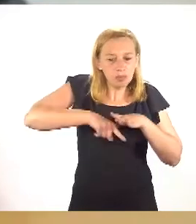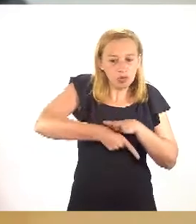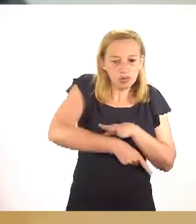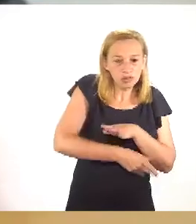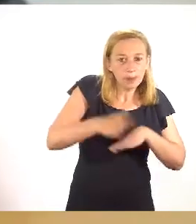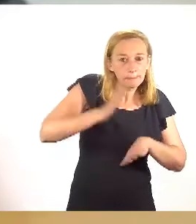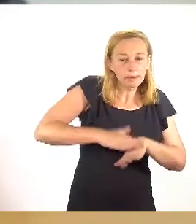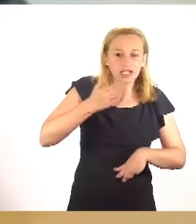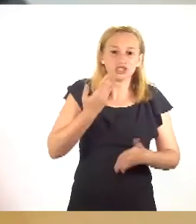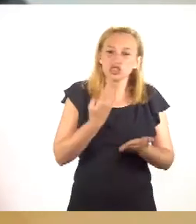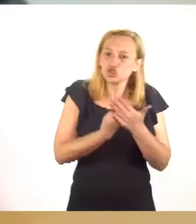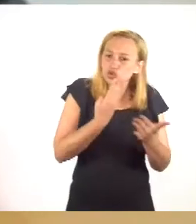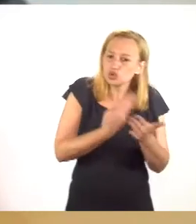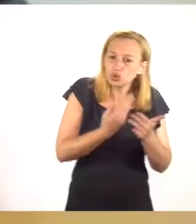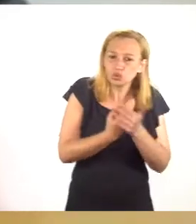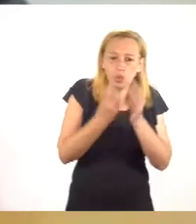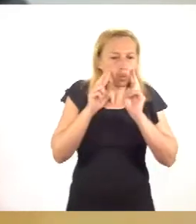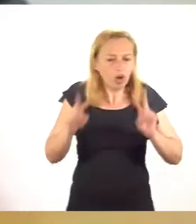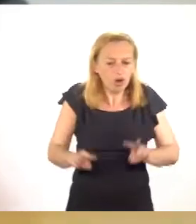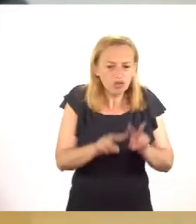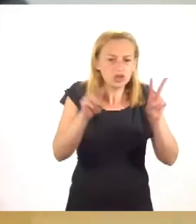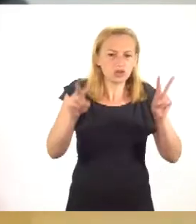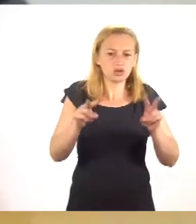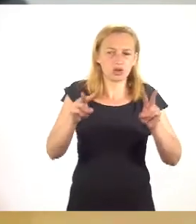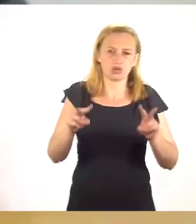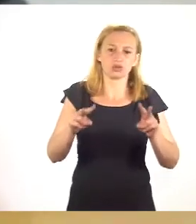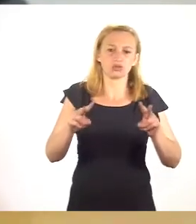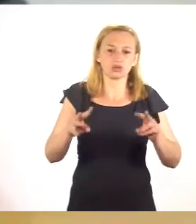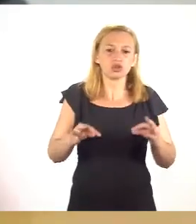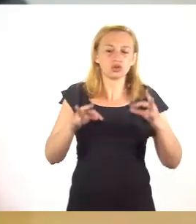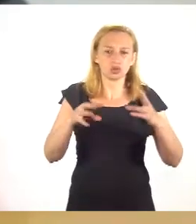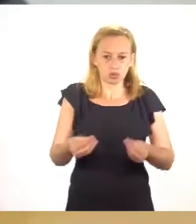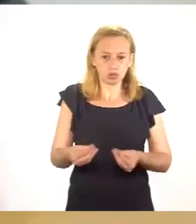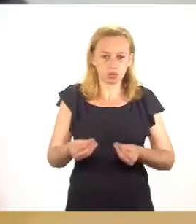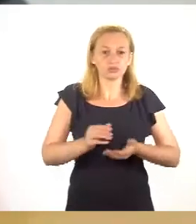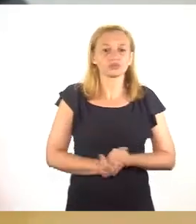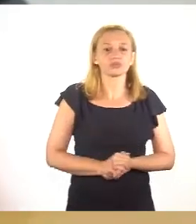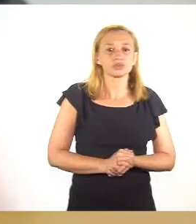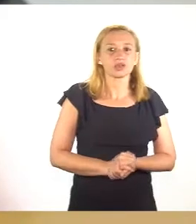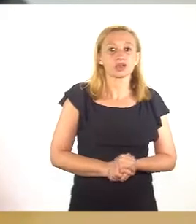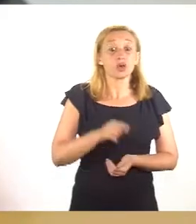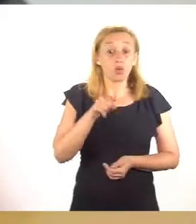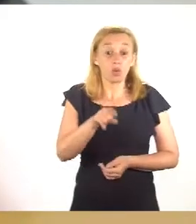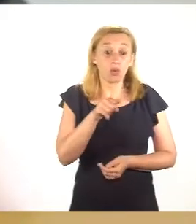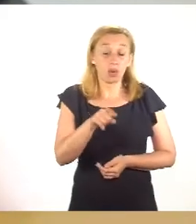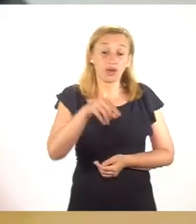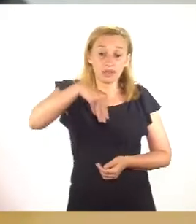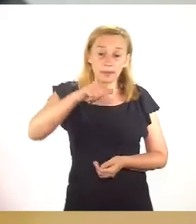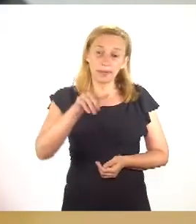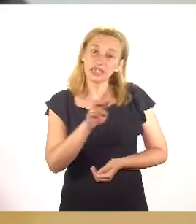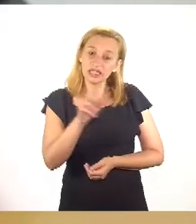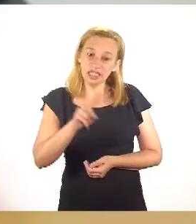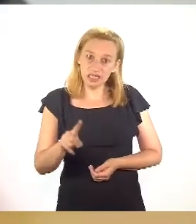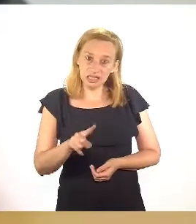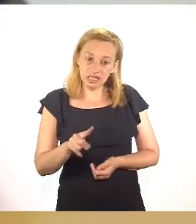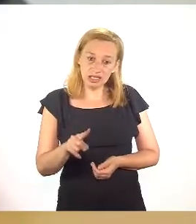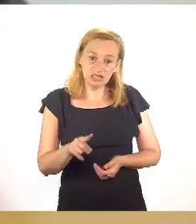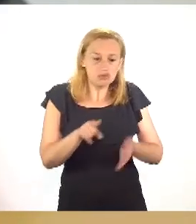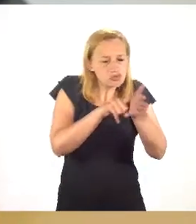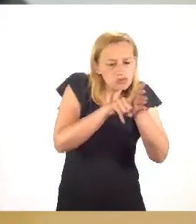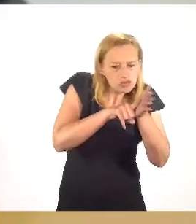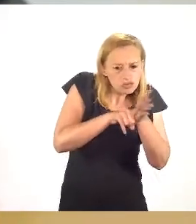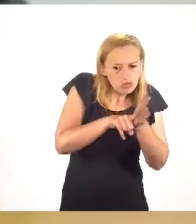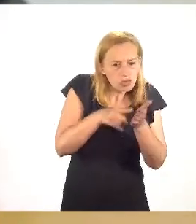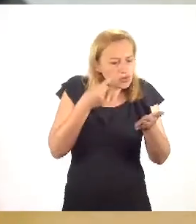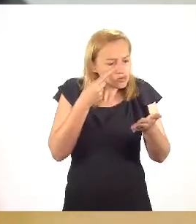aprofundada, uma visualização em cima da sua matriz de risco. Com essa matriz de risco estabelecida, verificada,